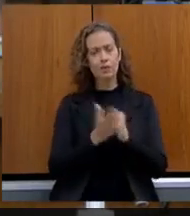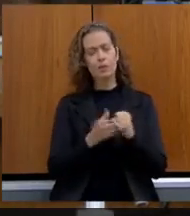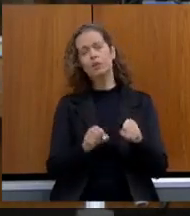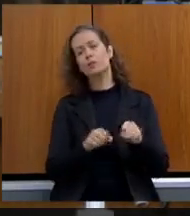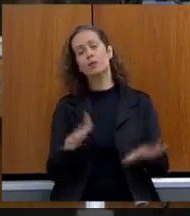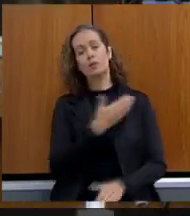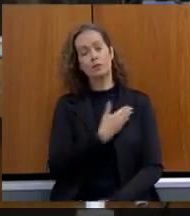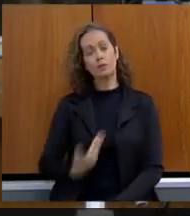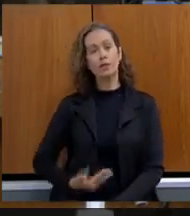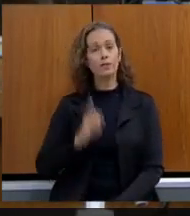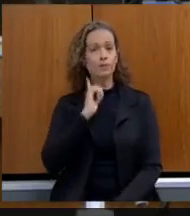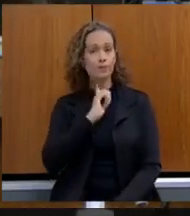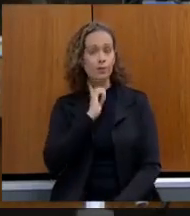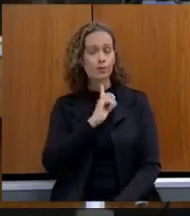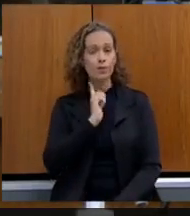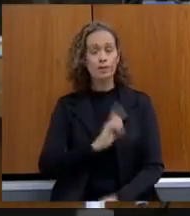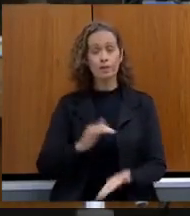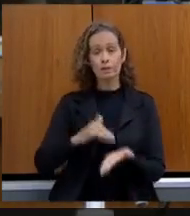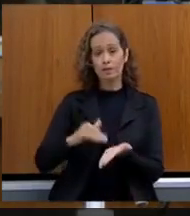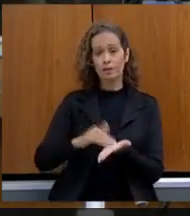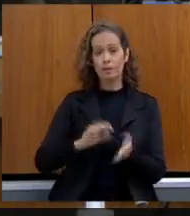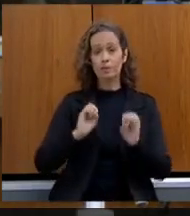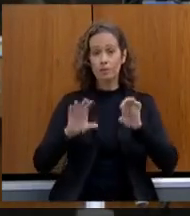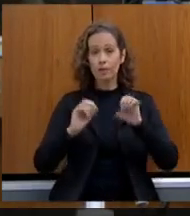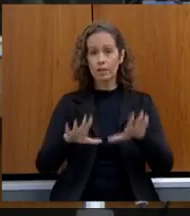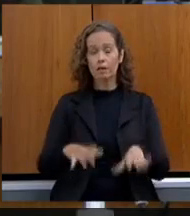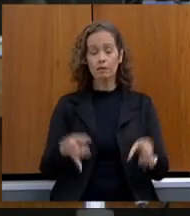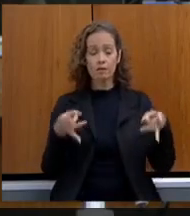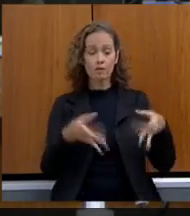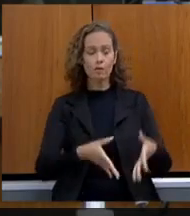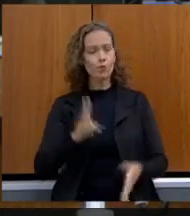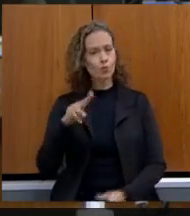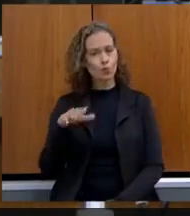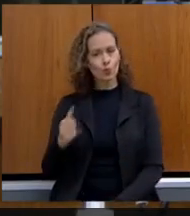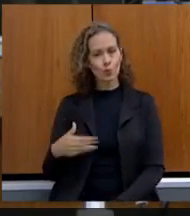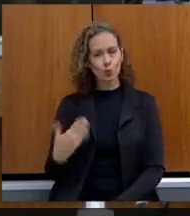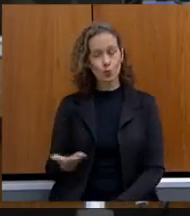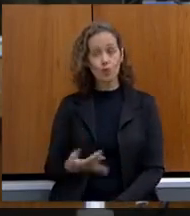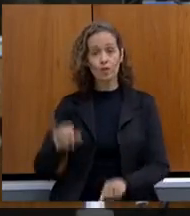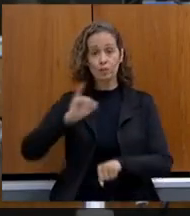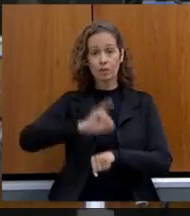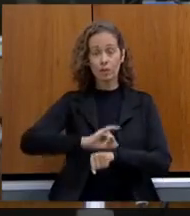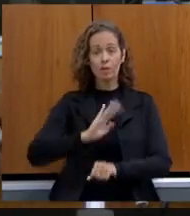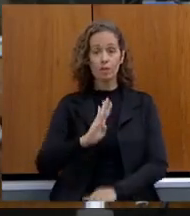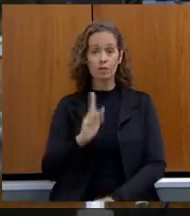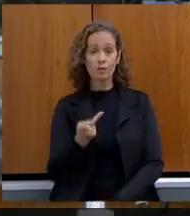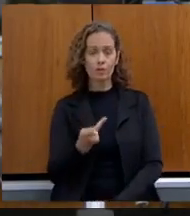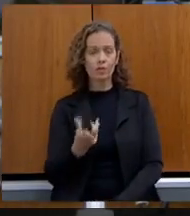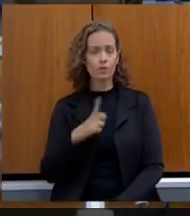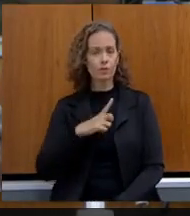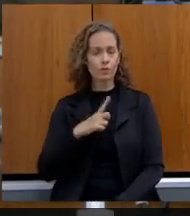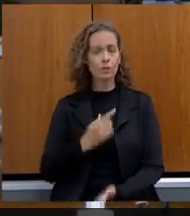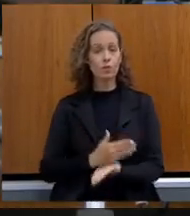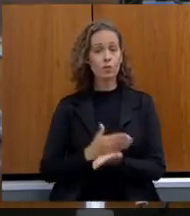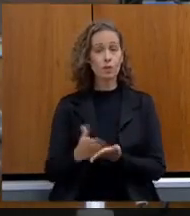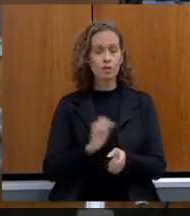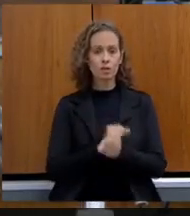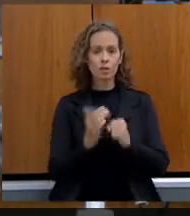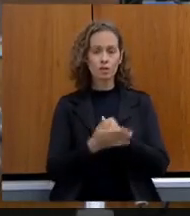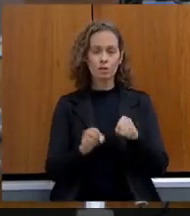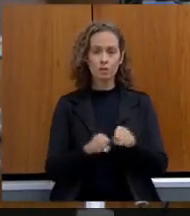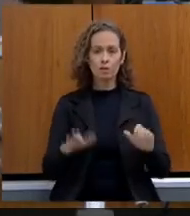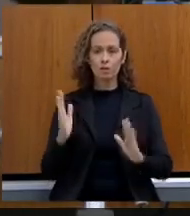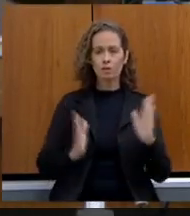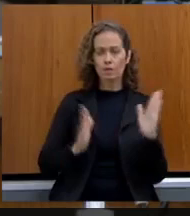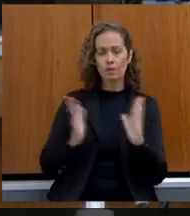nunca desistiu das nossas crianças quando a gente tinha município como a nossa capital Belo Horizonte e durante o início da pandemia não